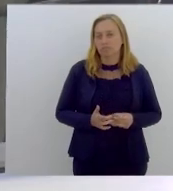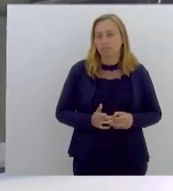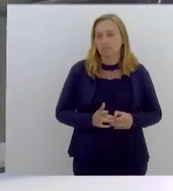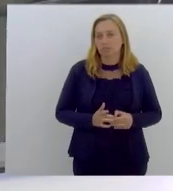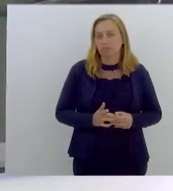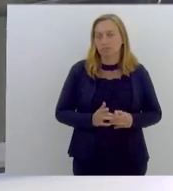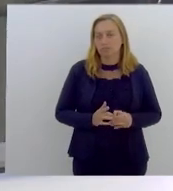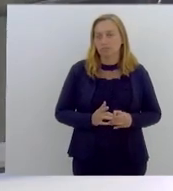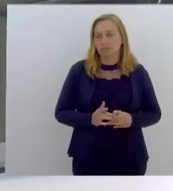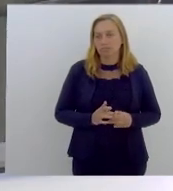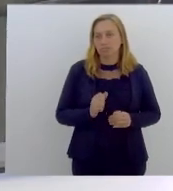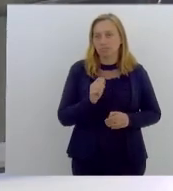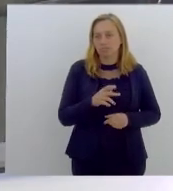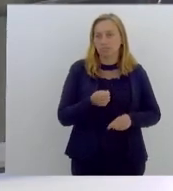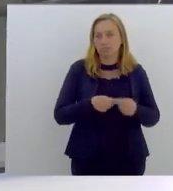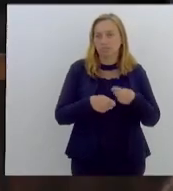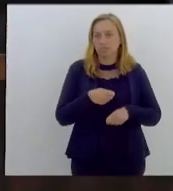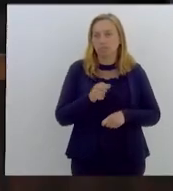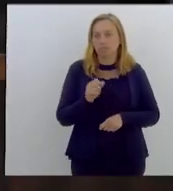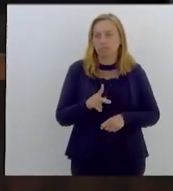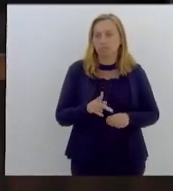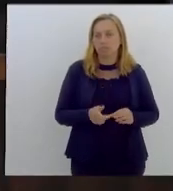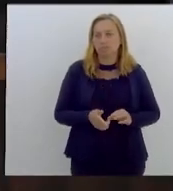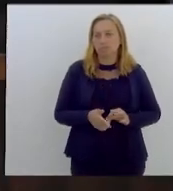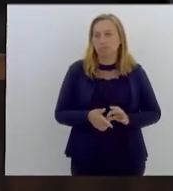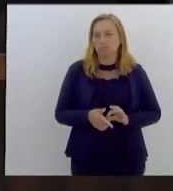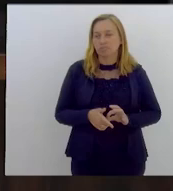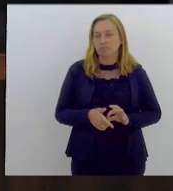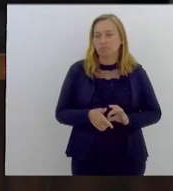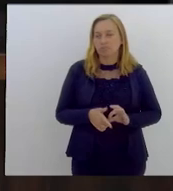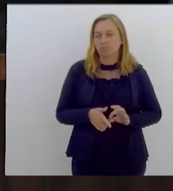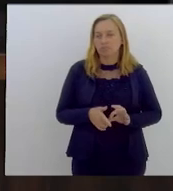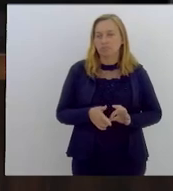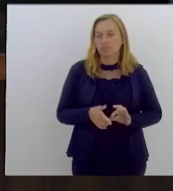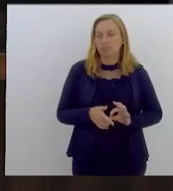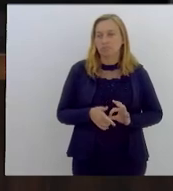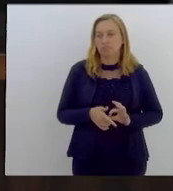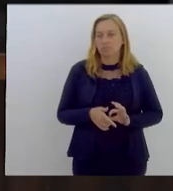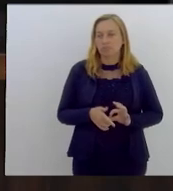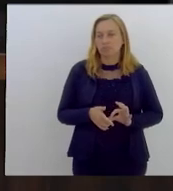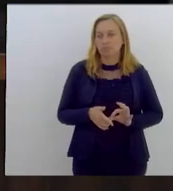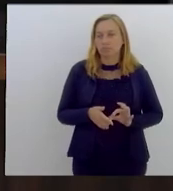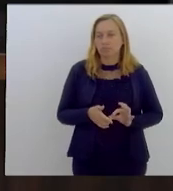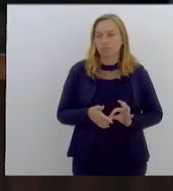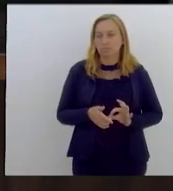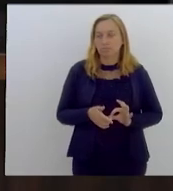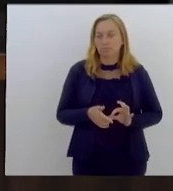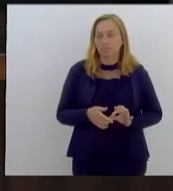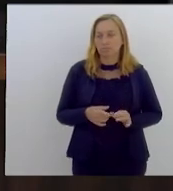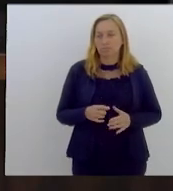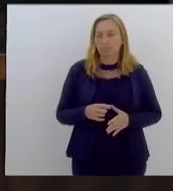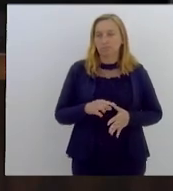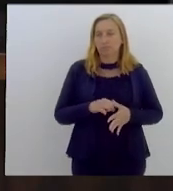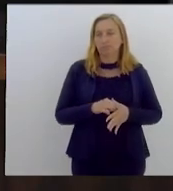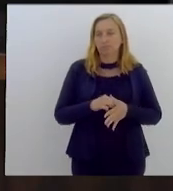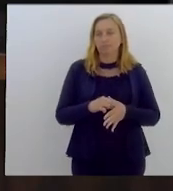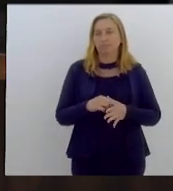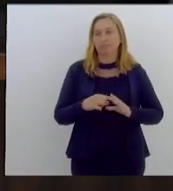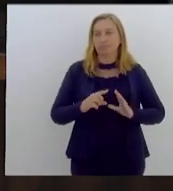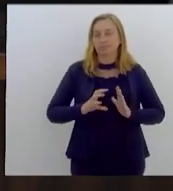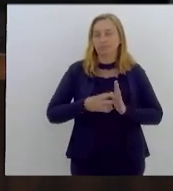Ok, a renegociação, ok. Dá, Vossa Excelência. Quero ouvir a líder do PSOL, que nós vamos chegar aqui ao